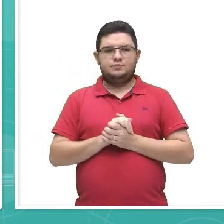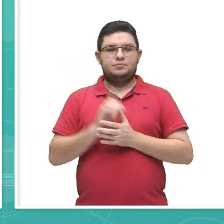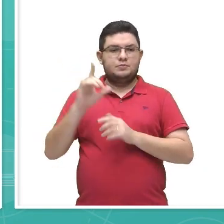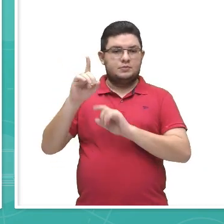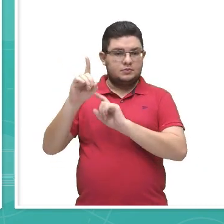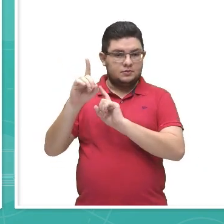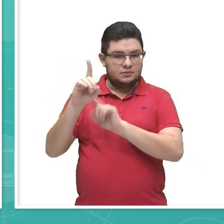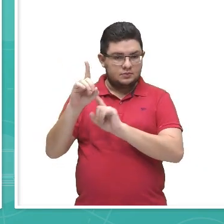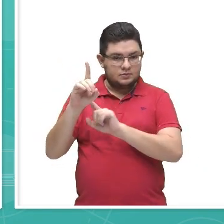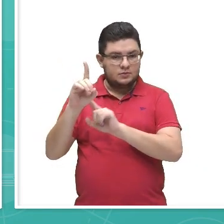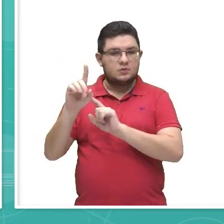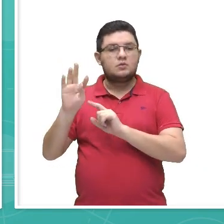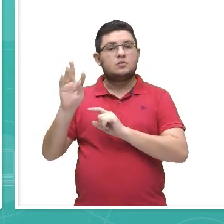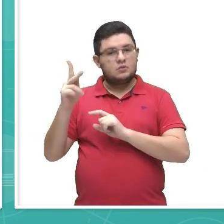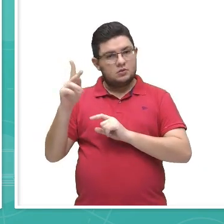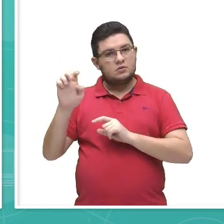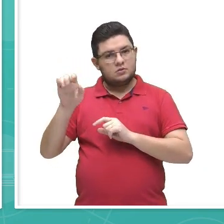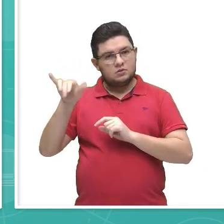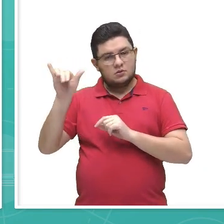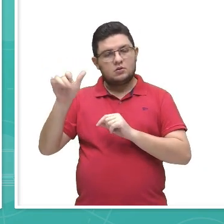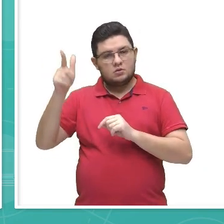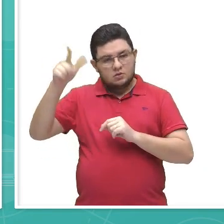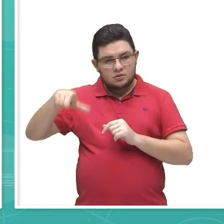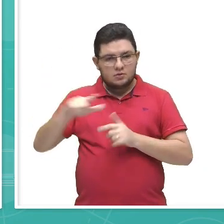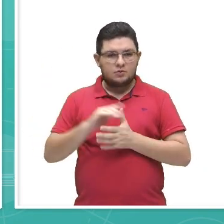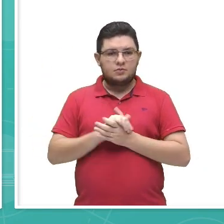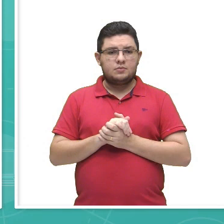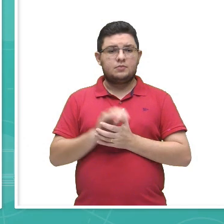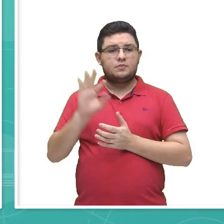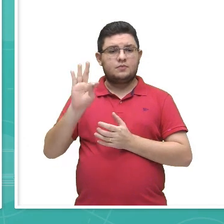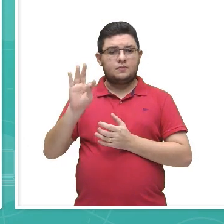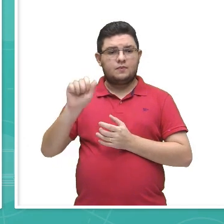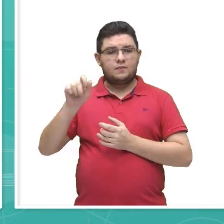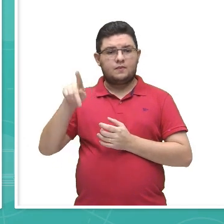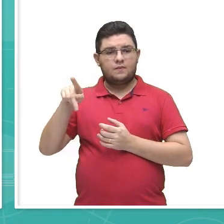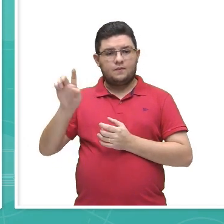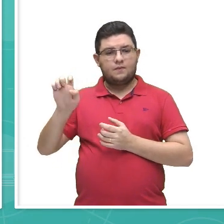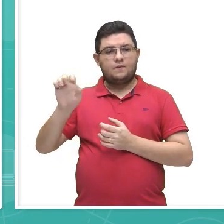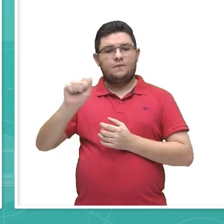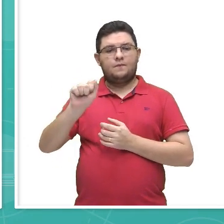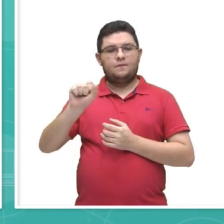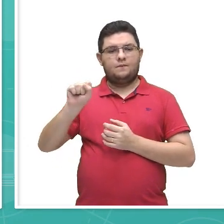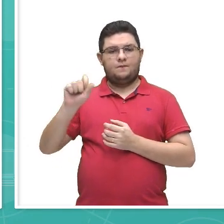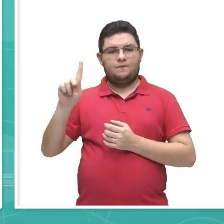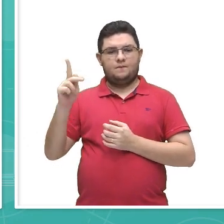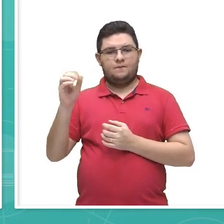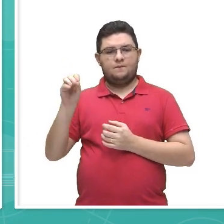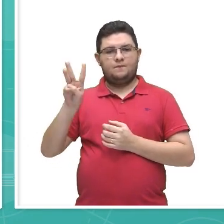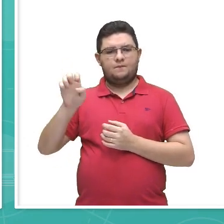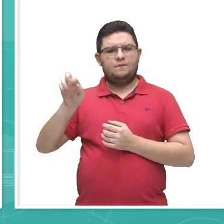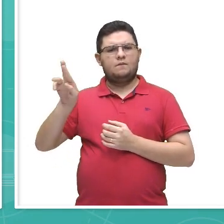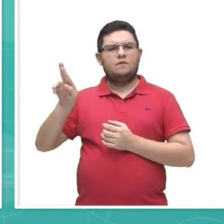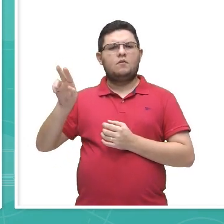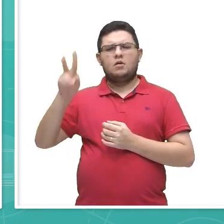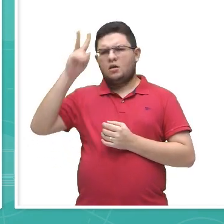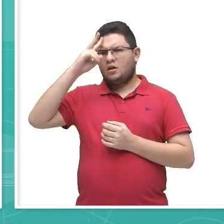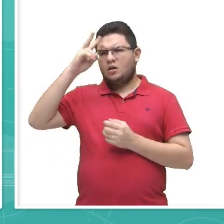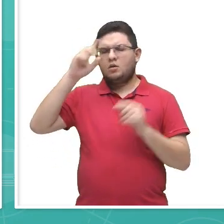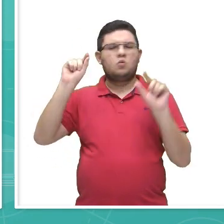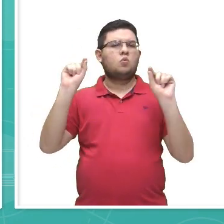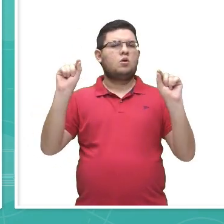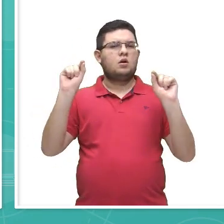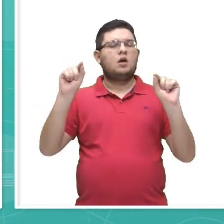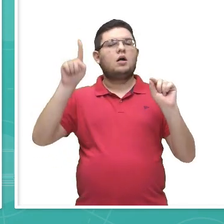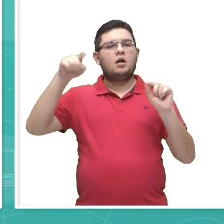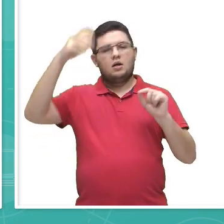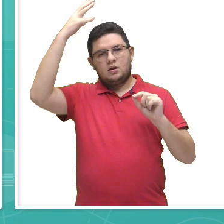é, they take a shower na letra D, e na I, wake up. Lembra-se o que é take a shower? Isso mesmo, tomar